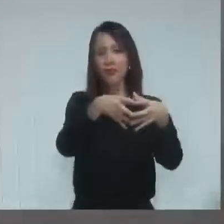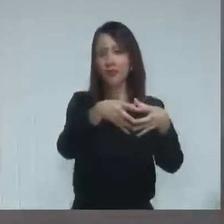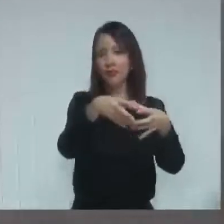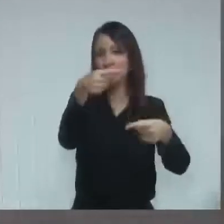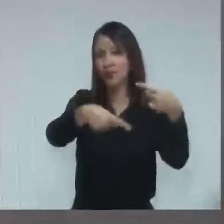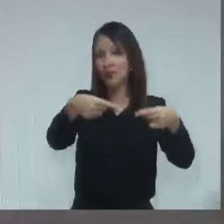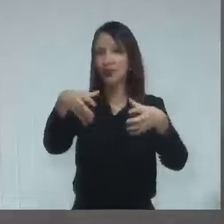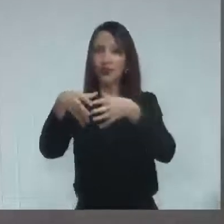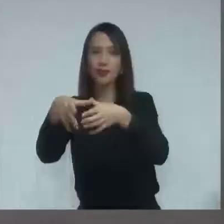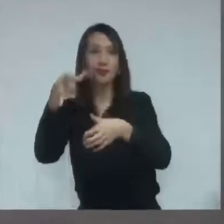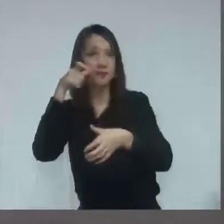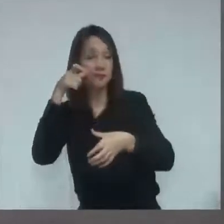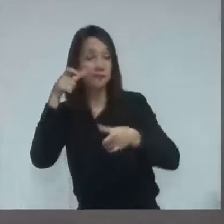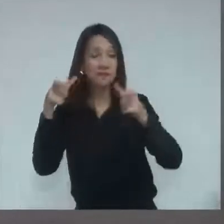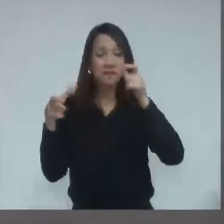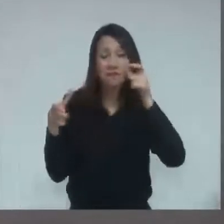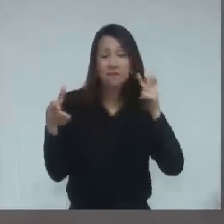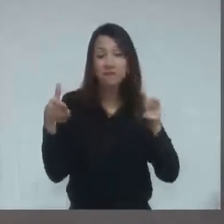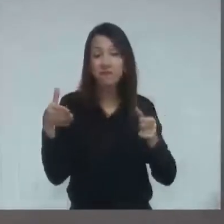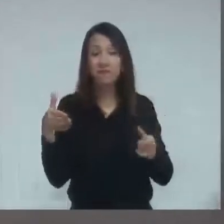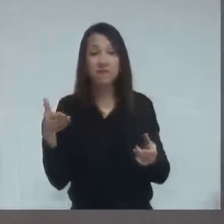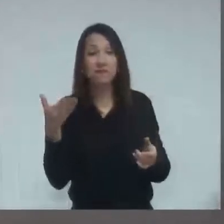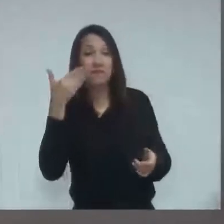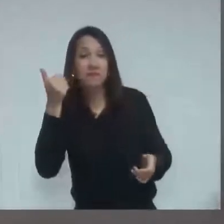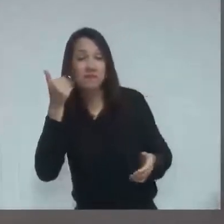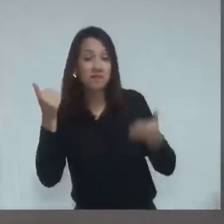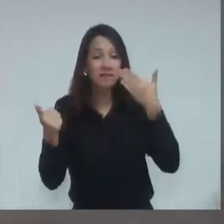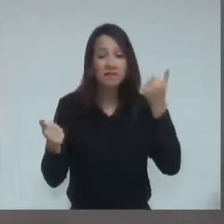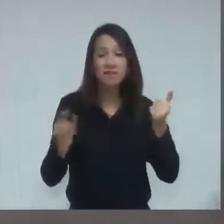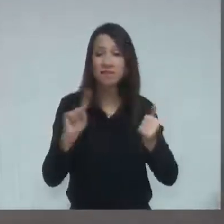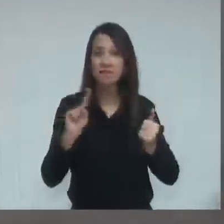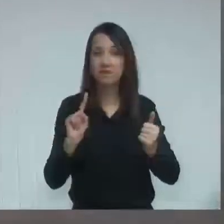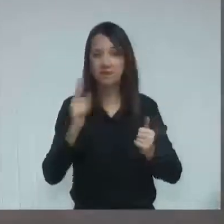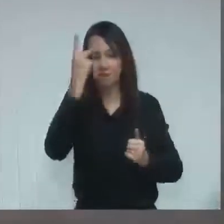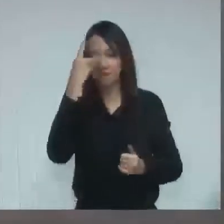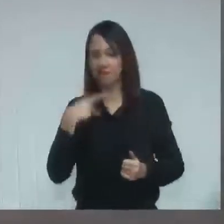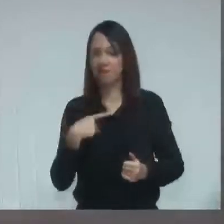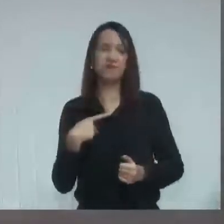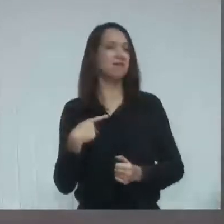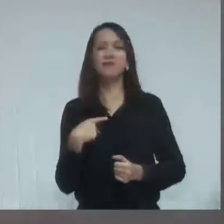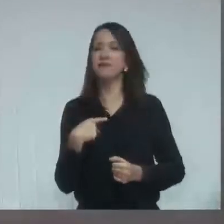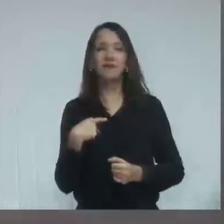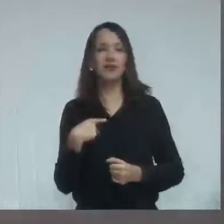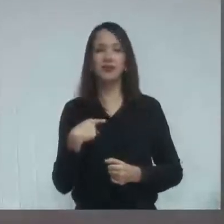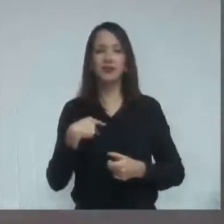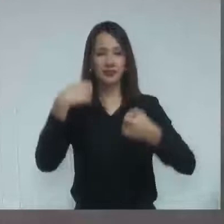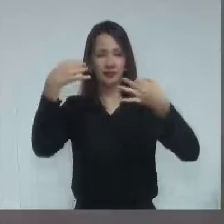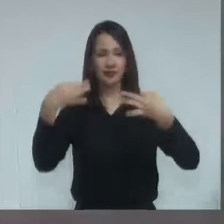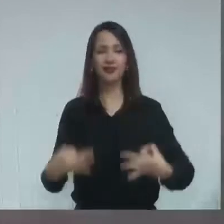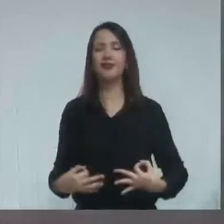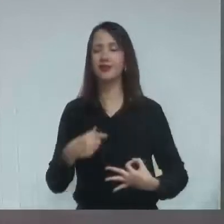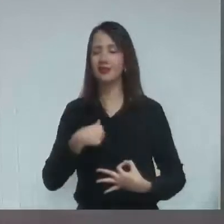para nenhum interesse, especialmente para interesses escusos. Então, que fique muito claro